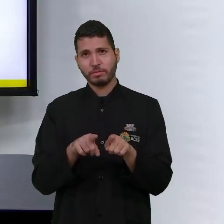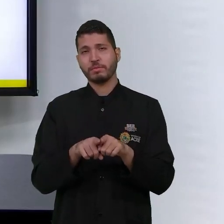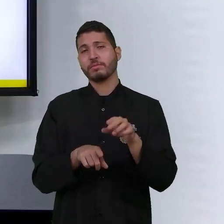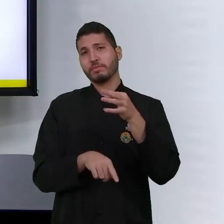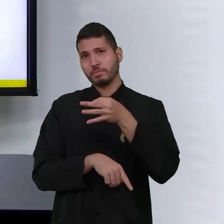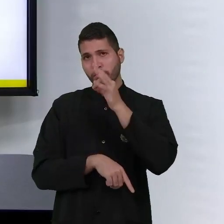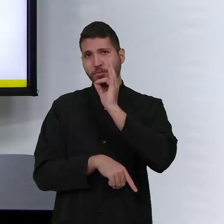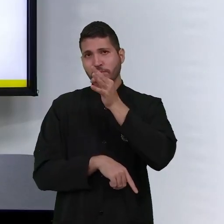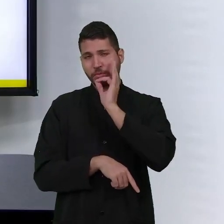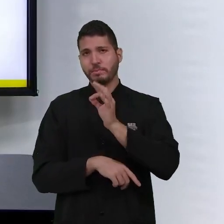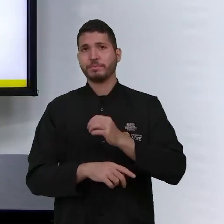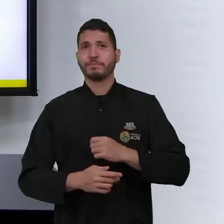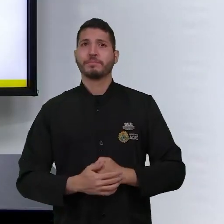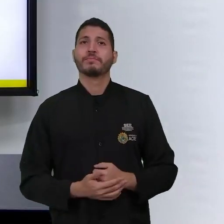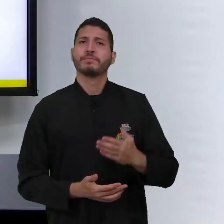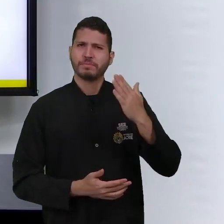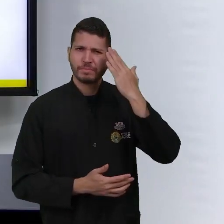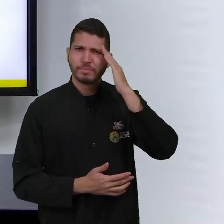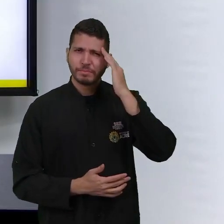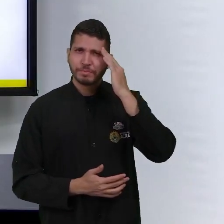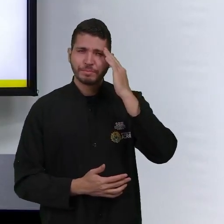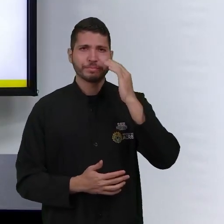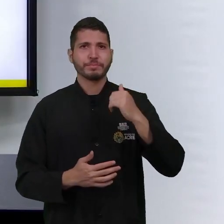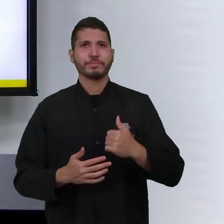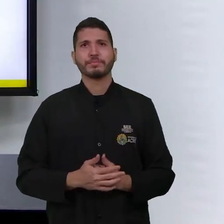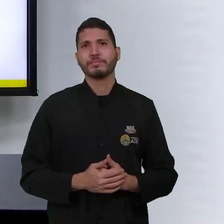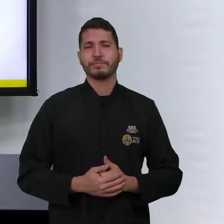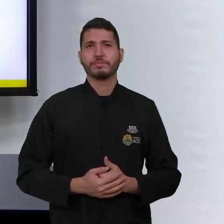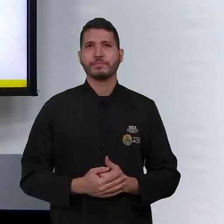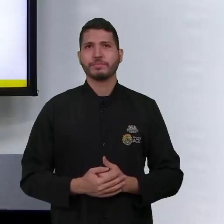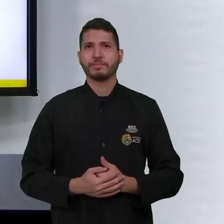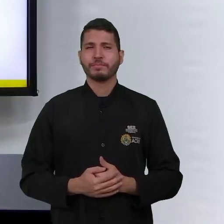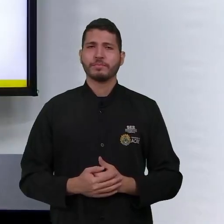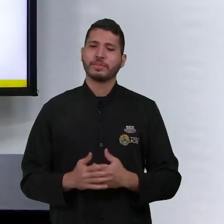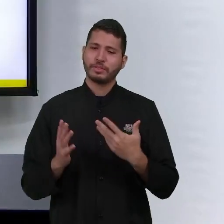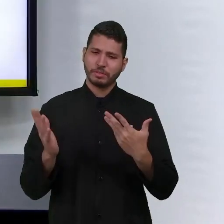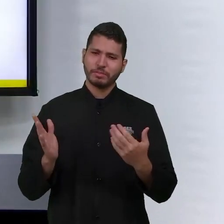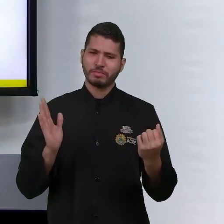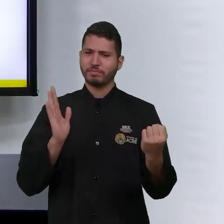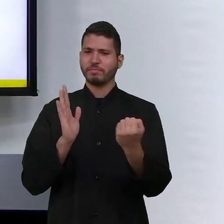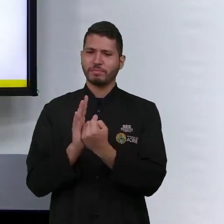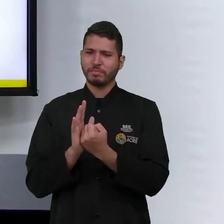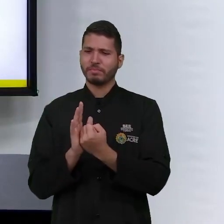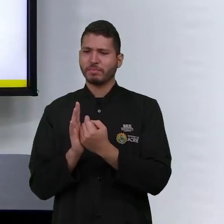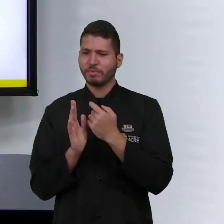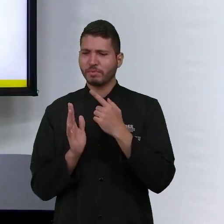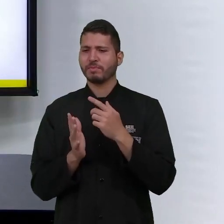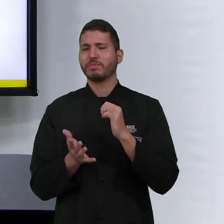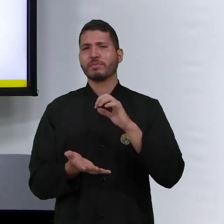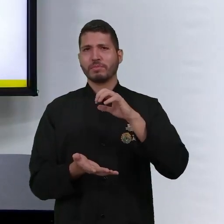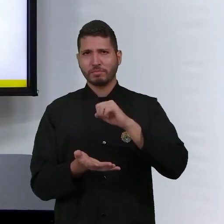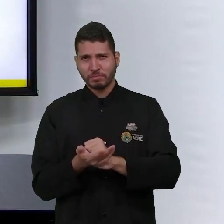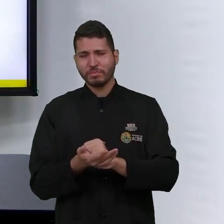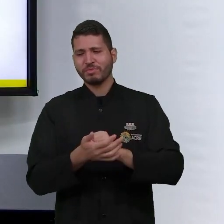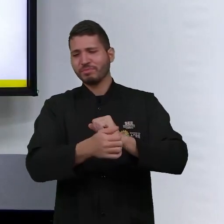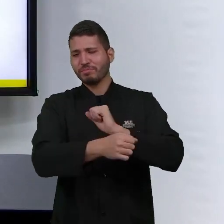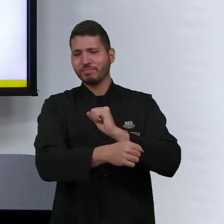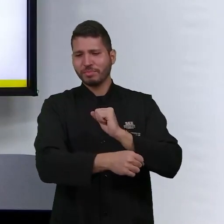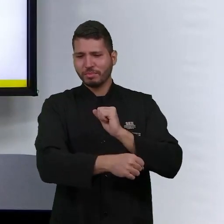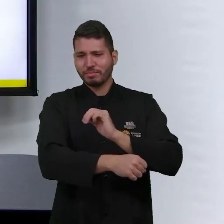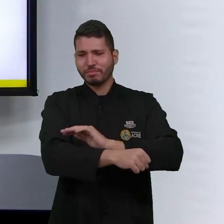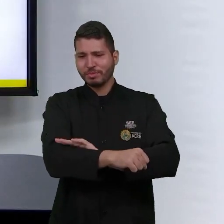posteriormente. Ok? Entenderam? E aí tem esse legado muito forte nessas regiões de racismo, não